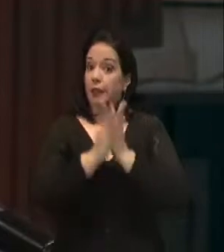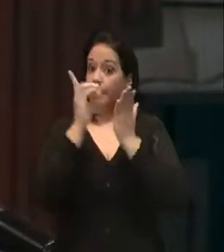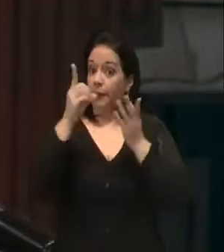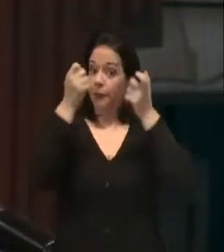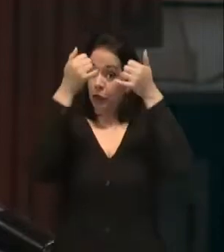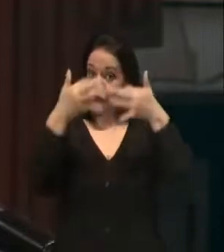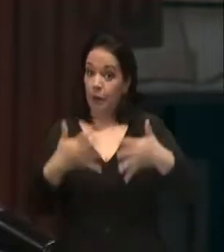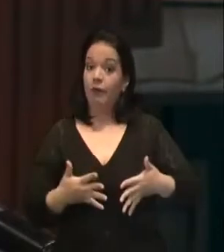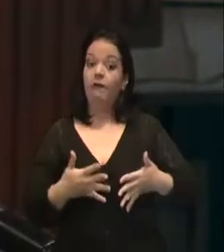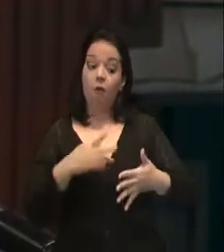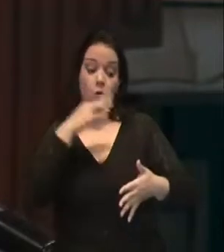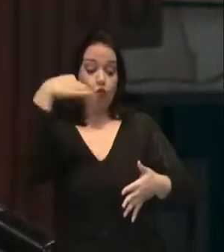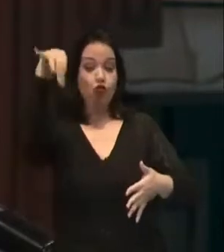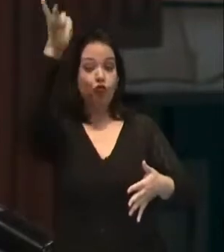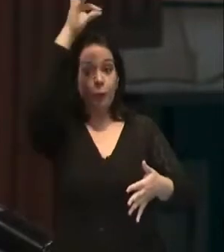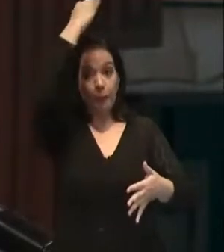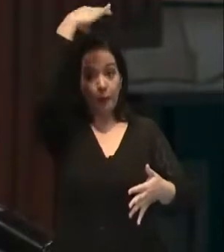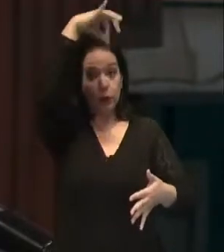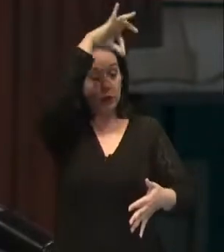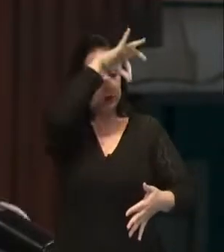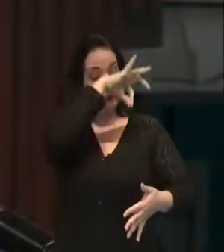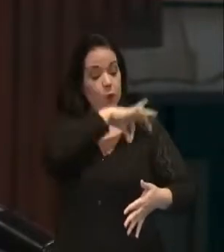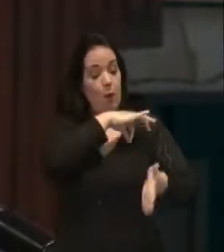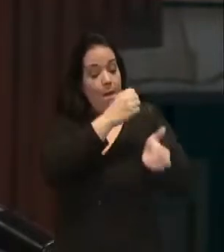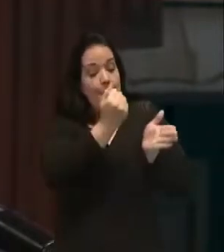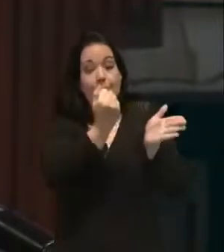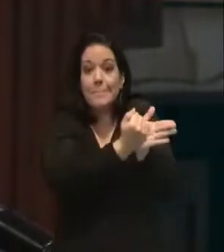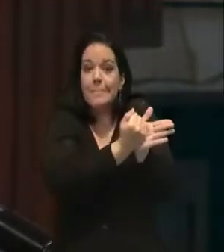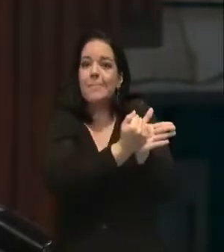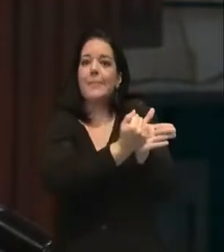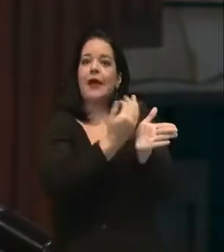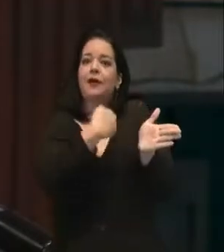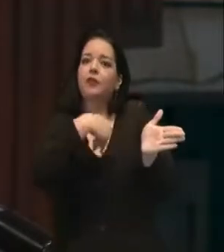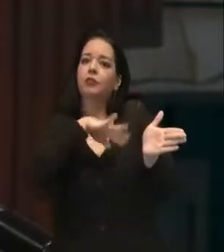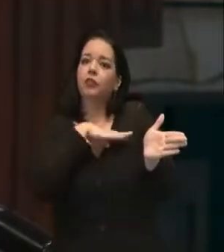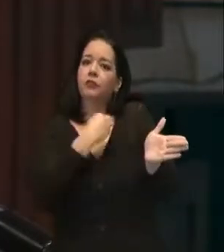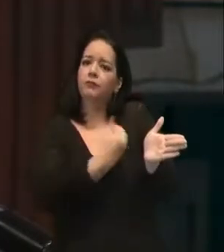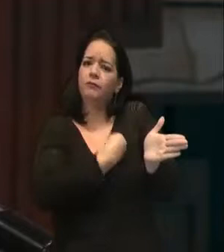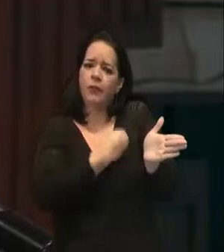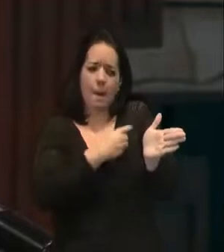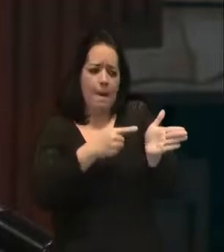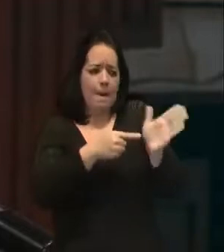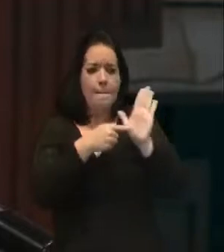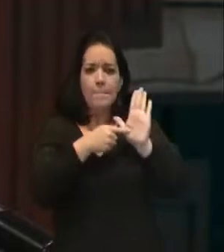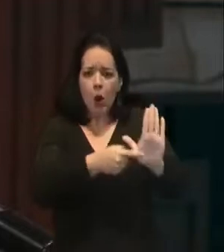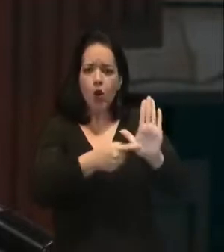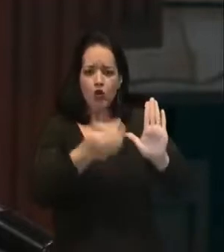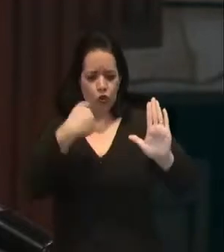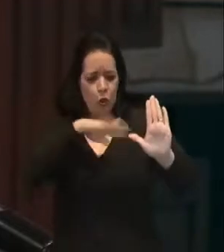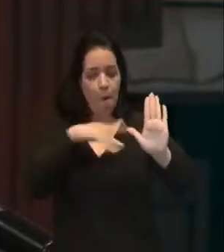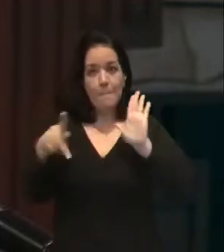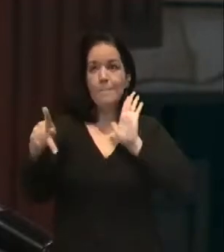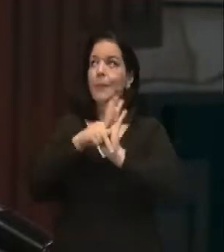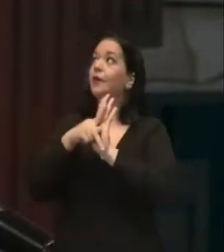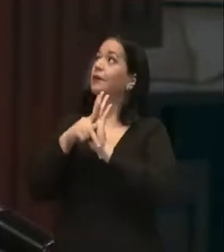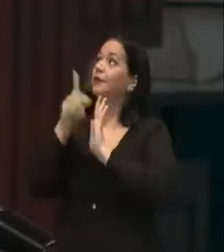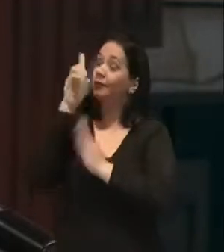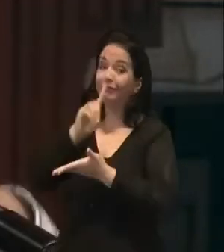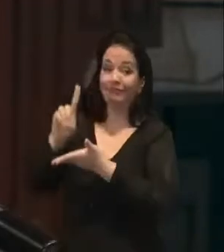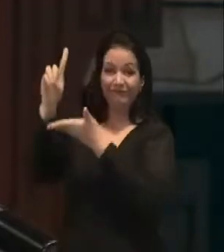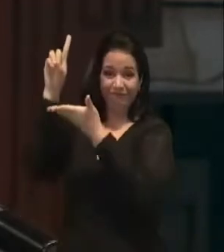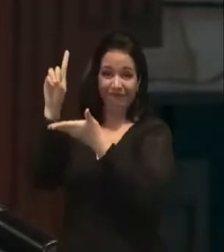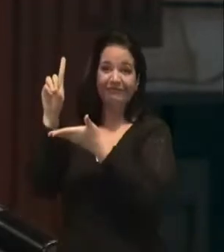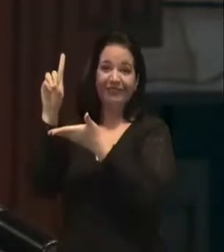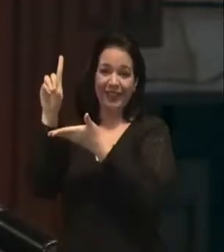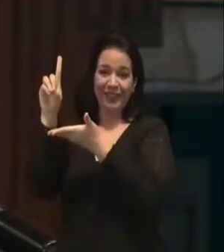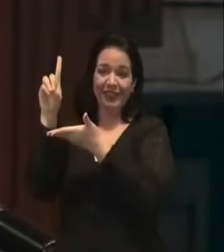o selo. Nós somos selados com o Espírito, não é o selo do Espírito, é o selo